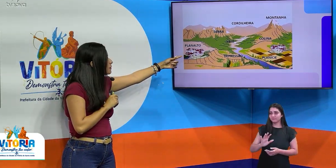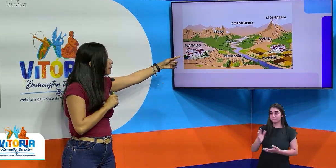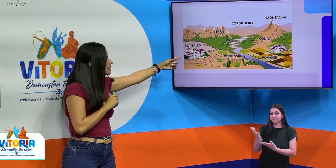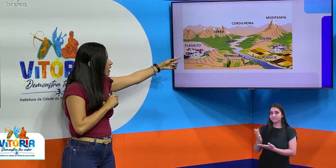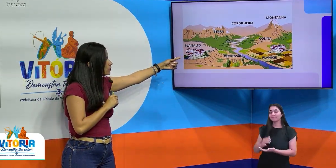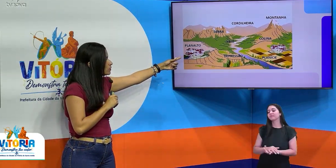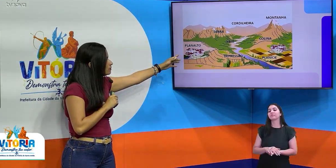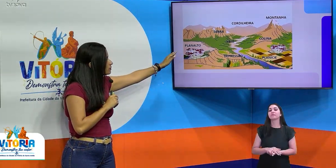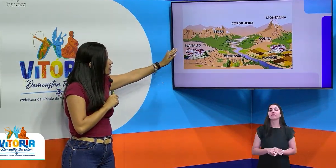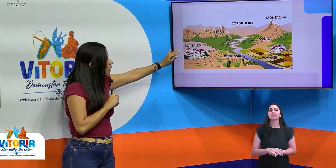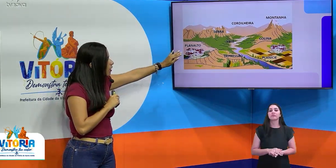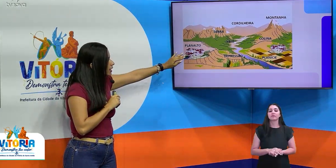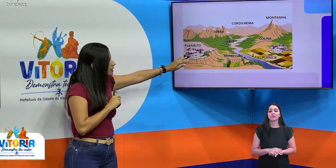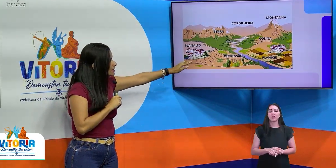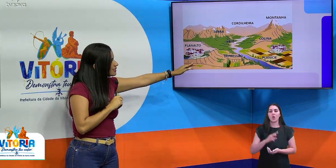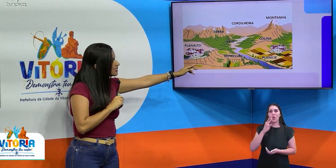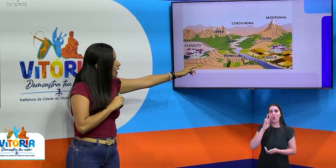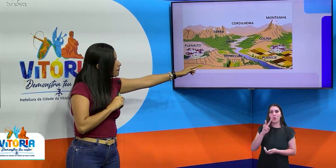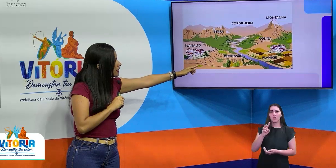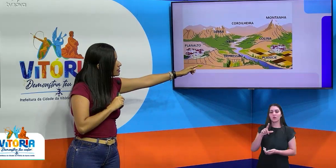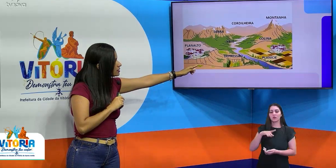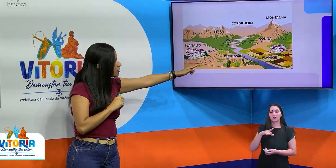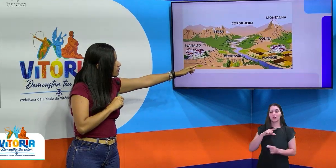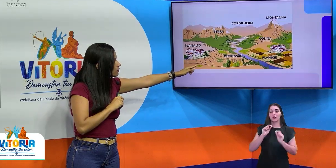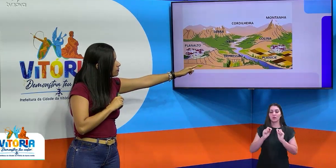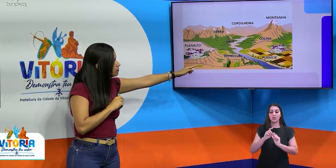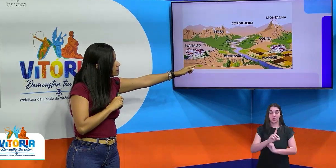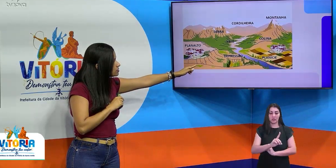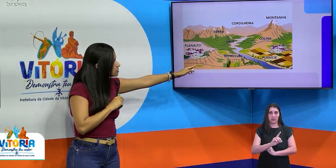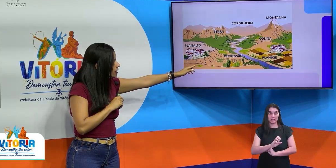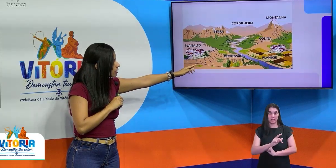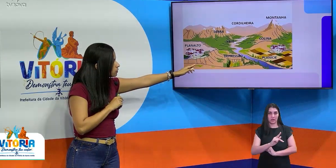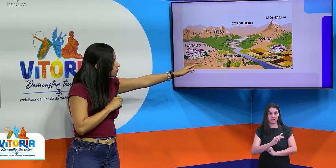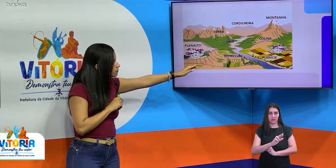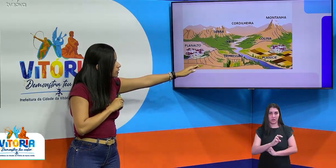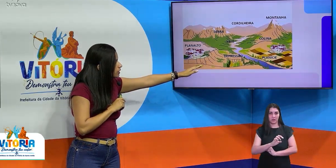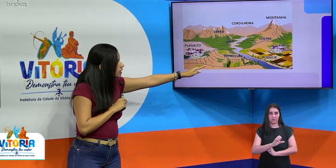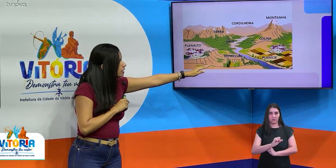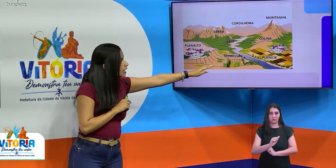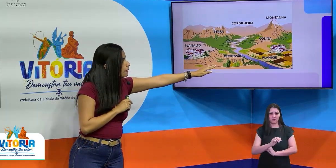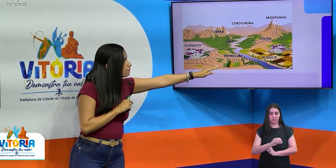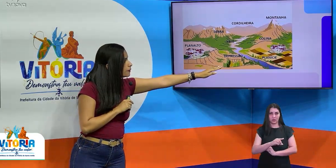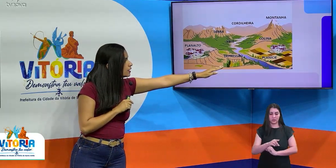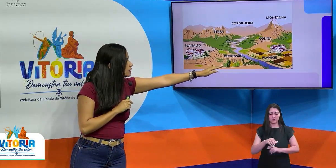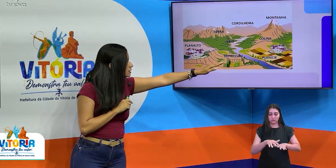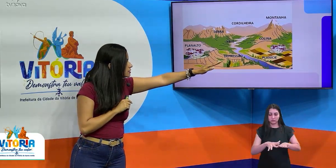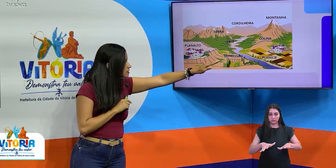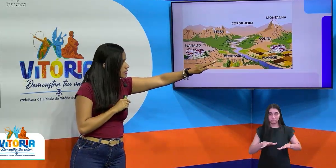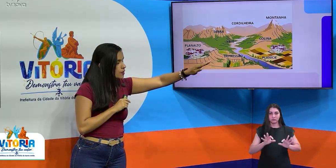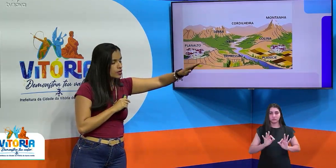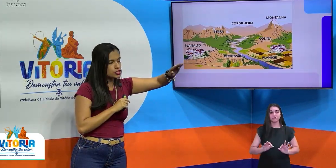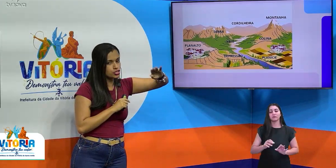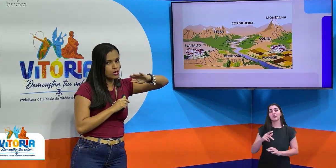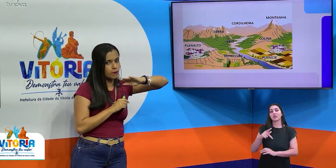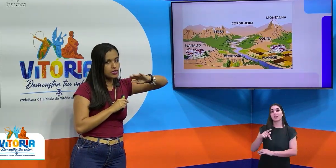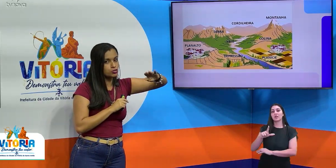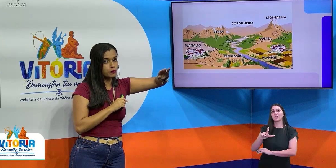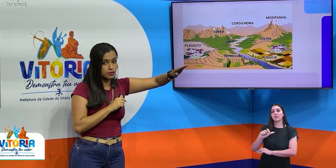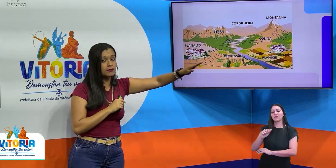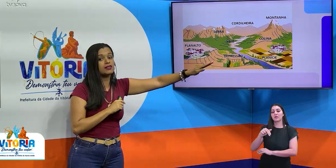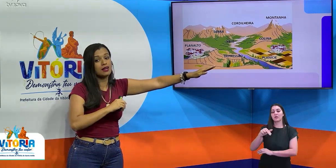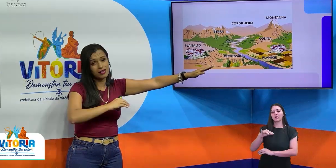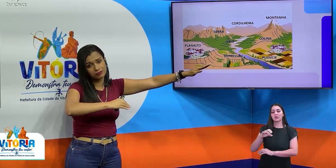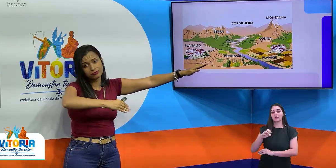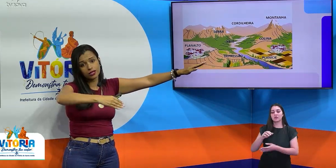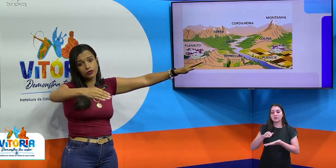planalto. Olha aí, depressão, certo? E a planície, que é uma região mais